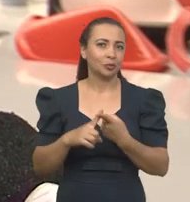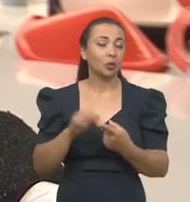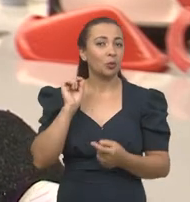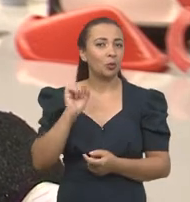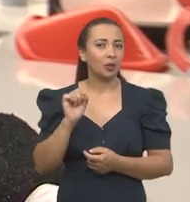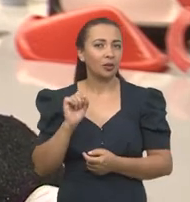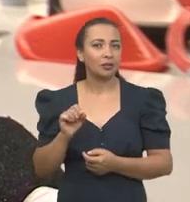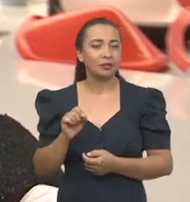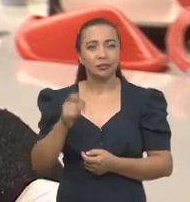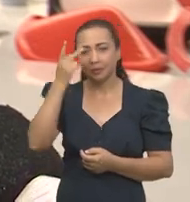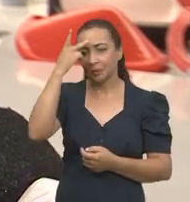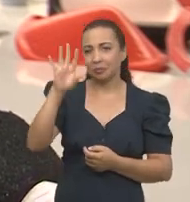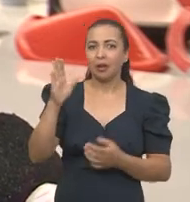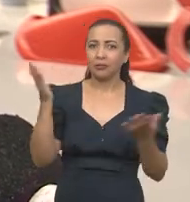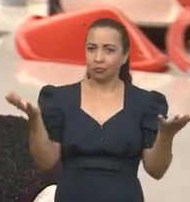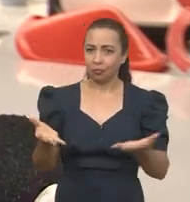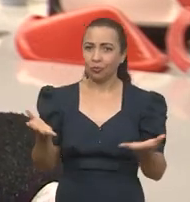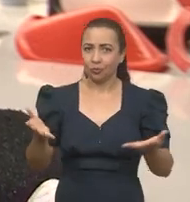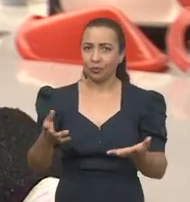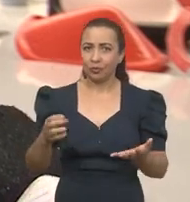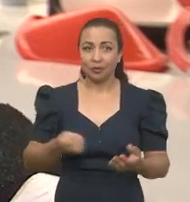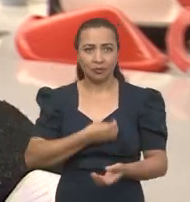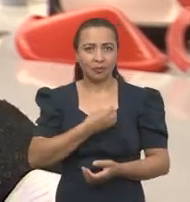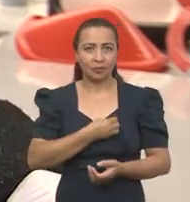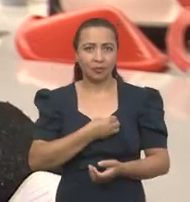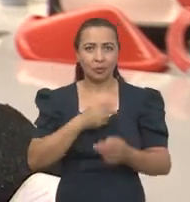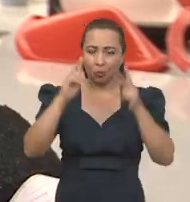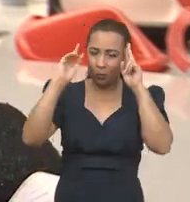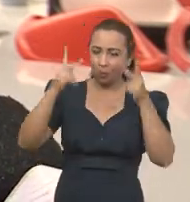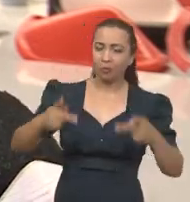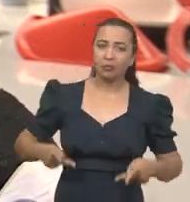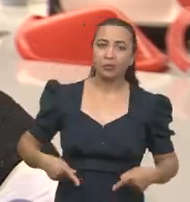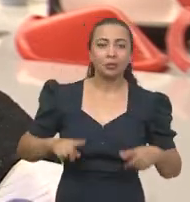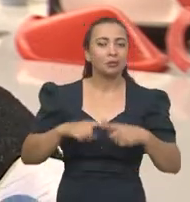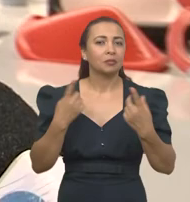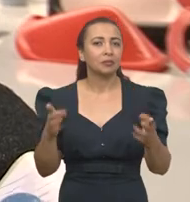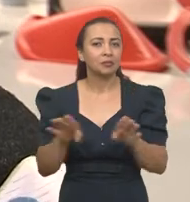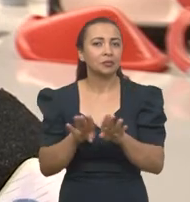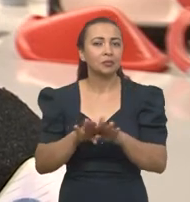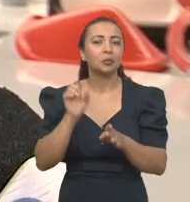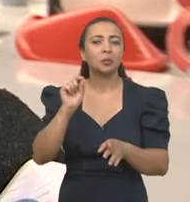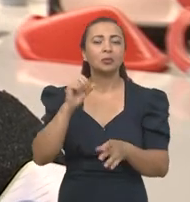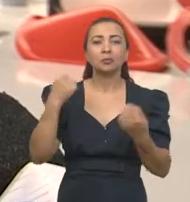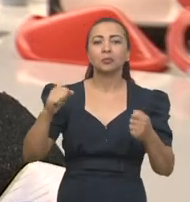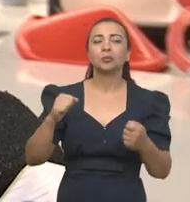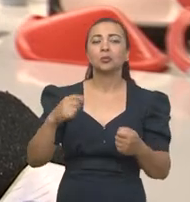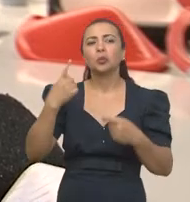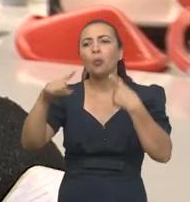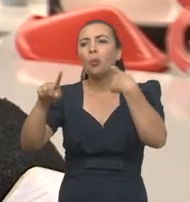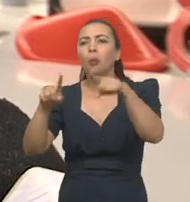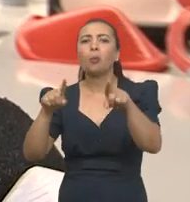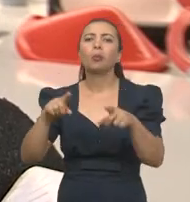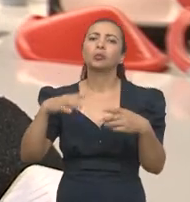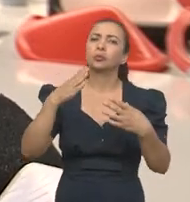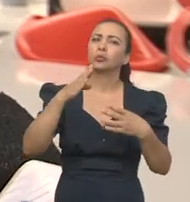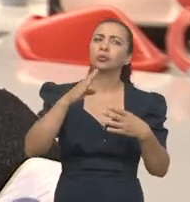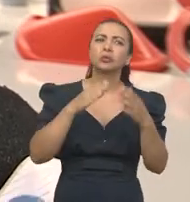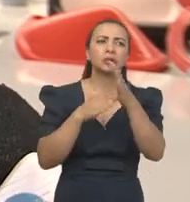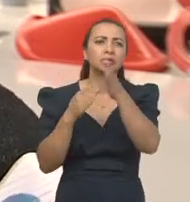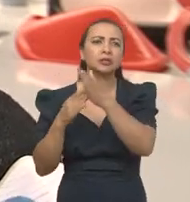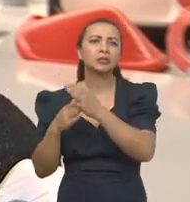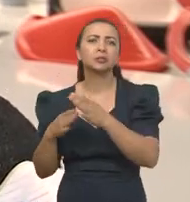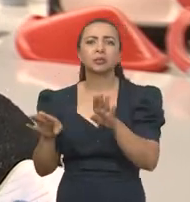do que que ele é para esse momento que a gente tá vivendo como humanidade mas também o que ele pode ser para outro exame